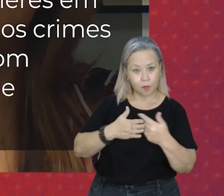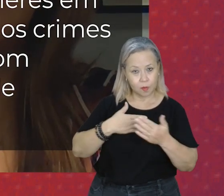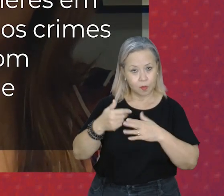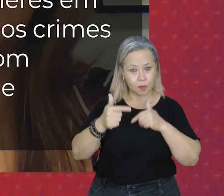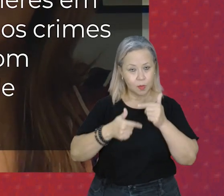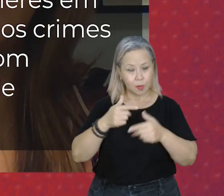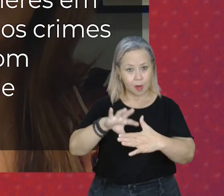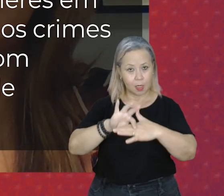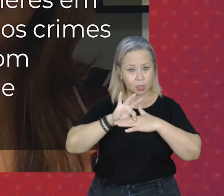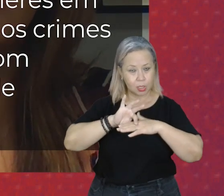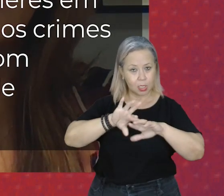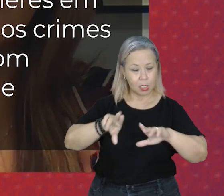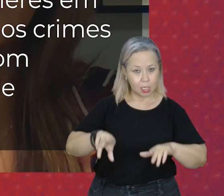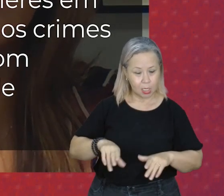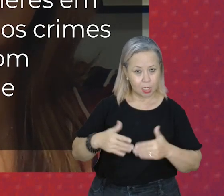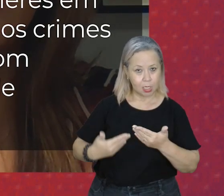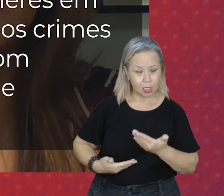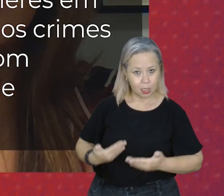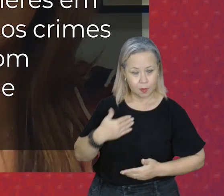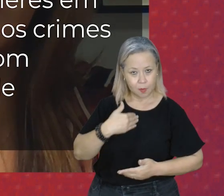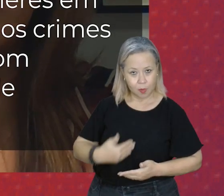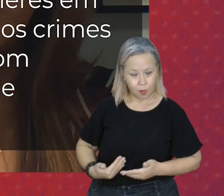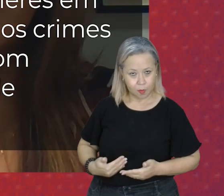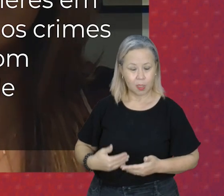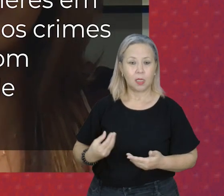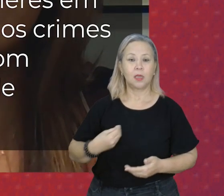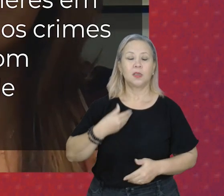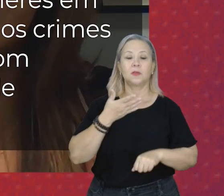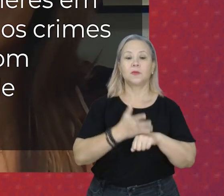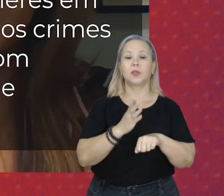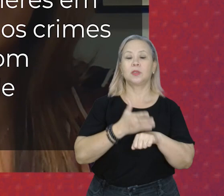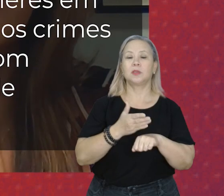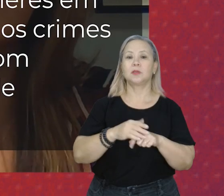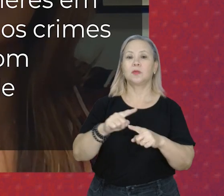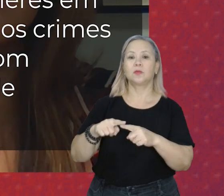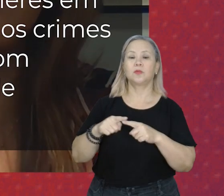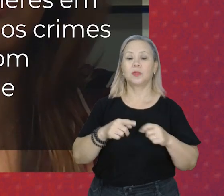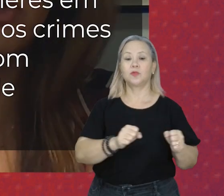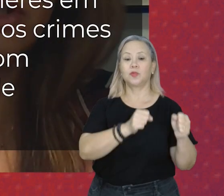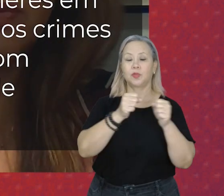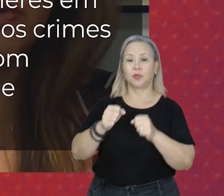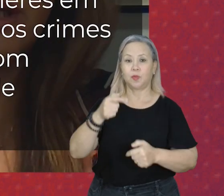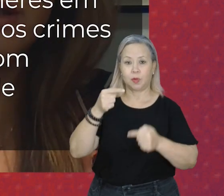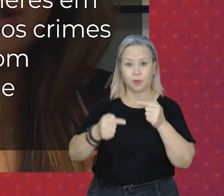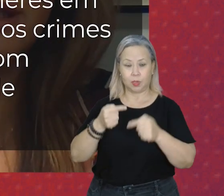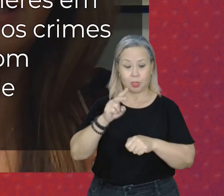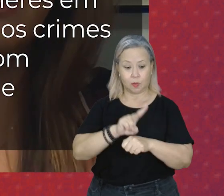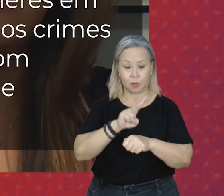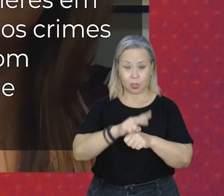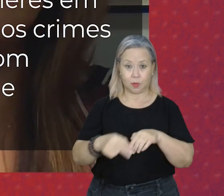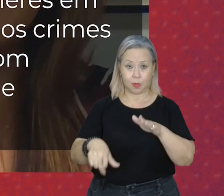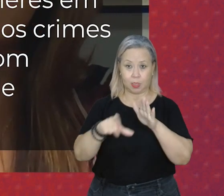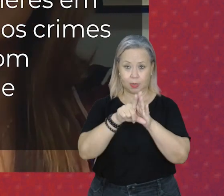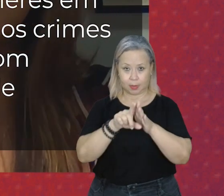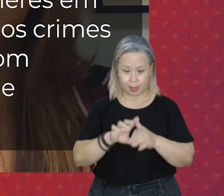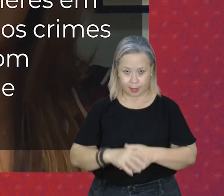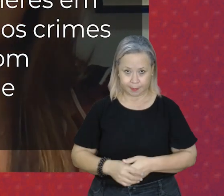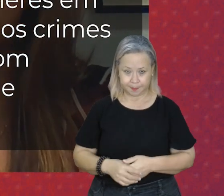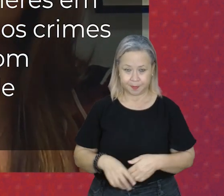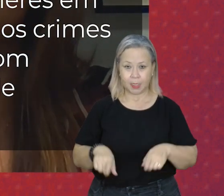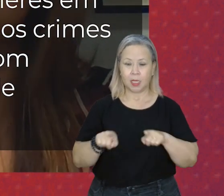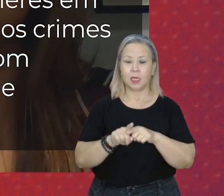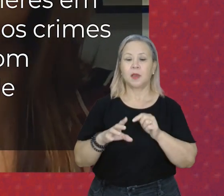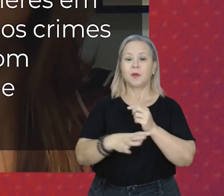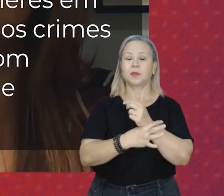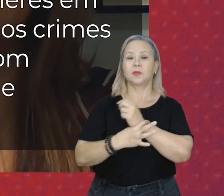liderança, mulheres que estão ali exercendo algum tipo de poder político, elas são protegidas por essa lei. E também para